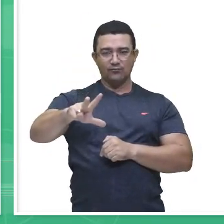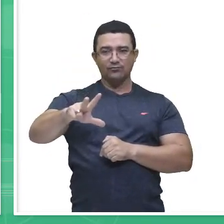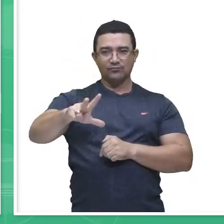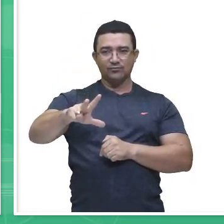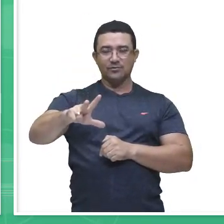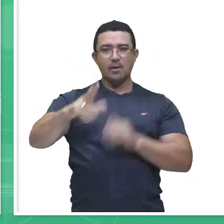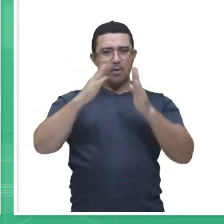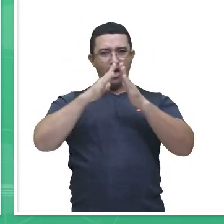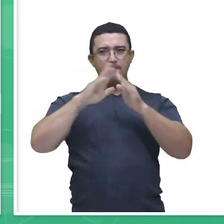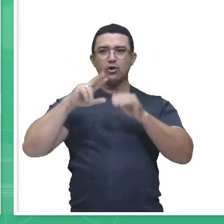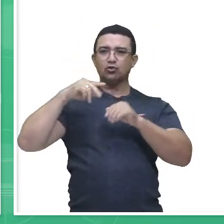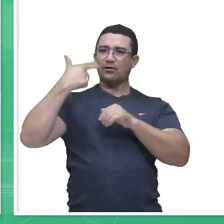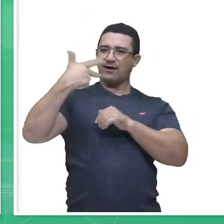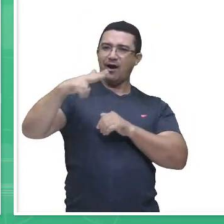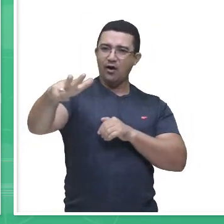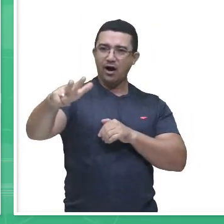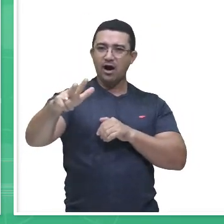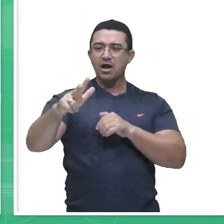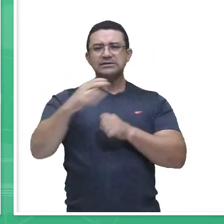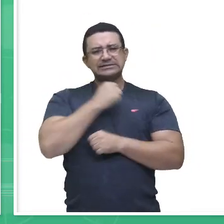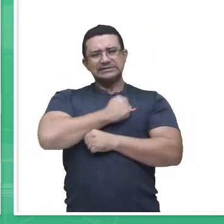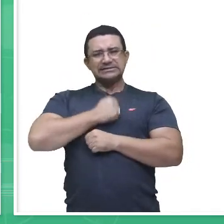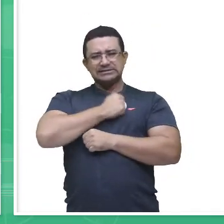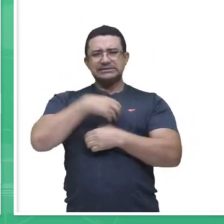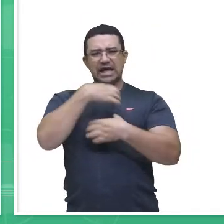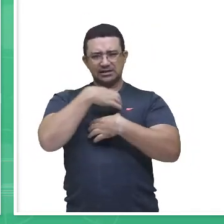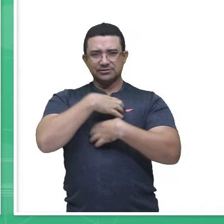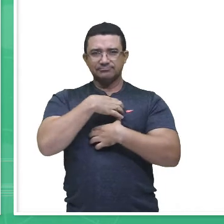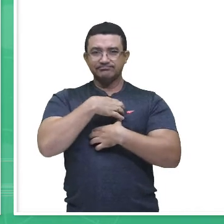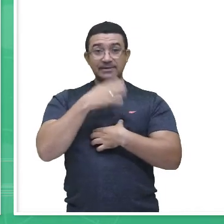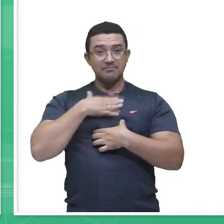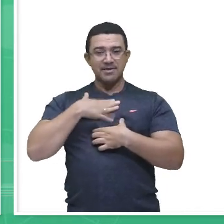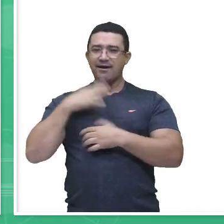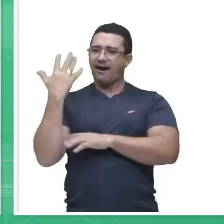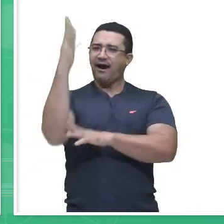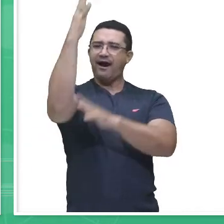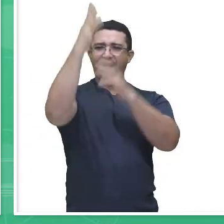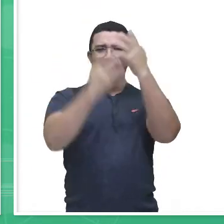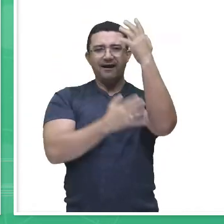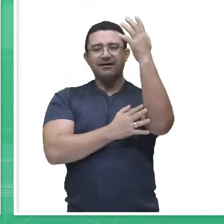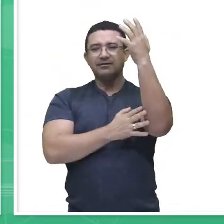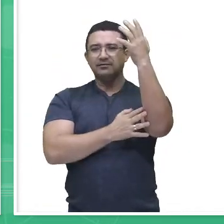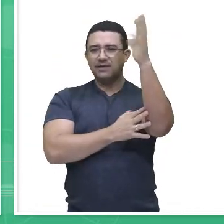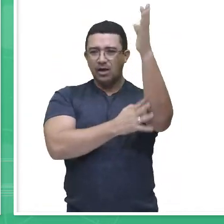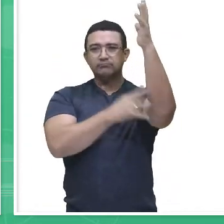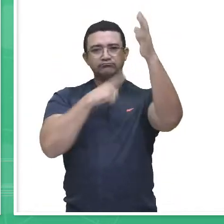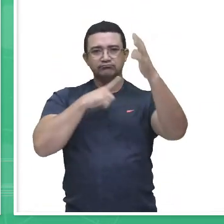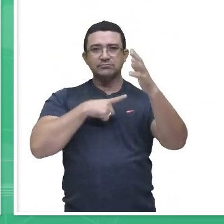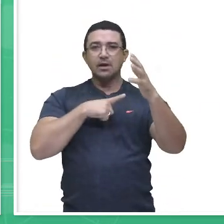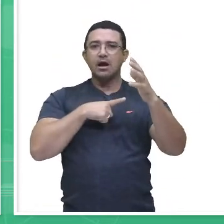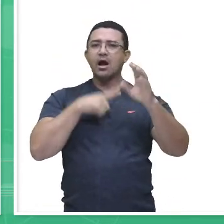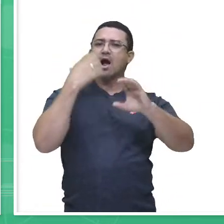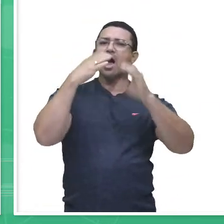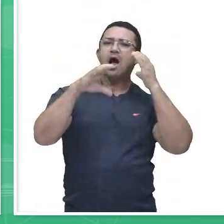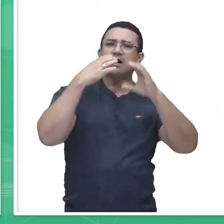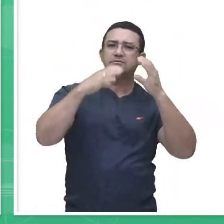os versos trazem para a gente, olha só. Minha terra tem palmeiras onde canto sabiá. As aves que aqui gorjeiam,